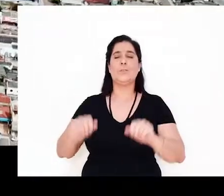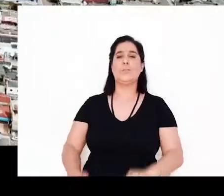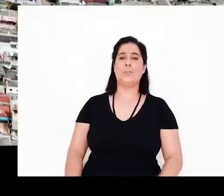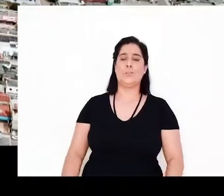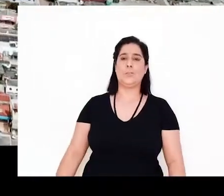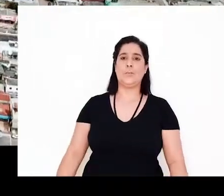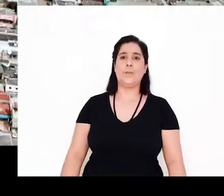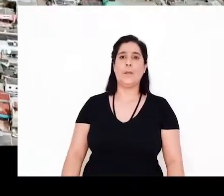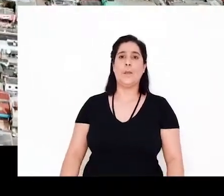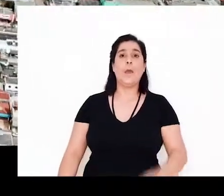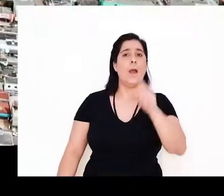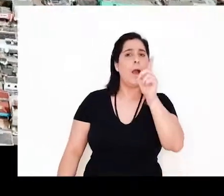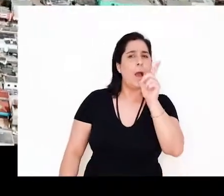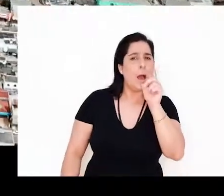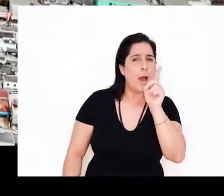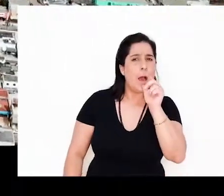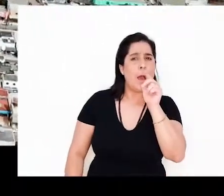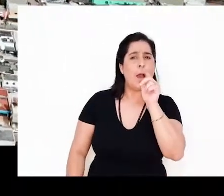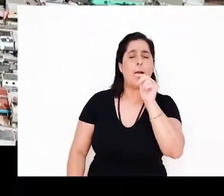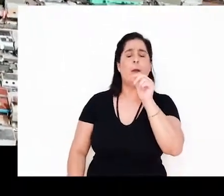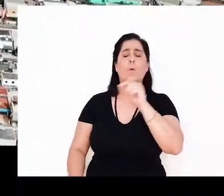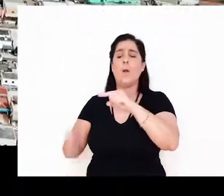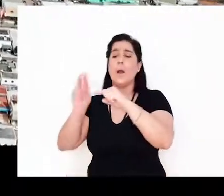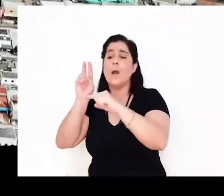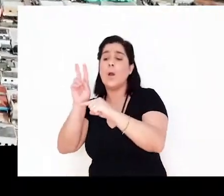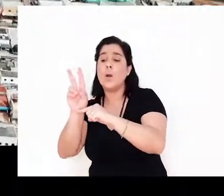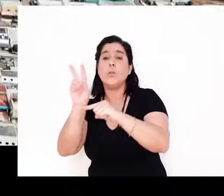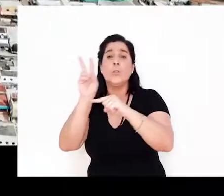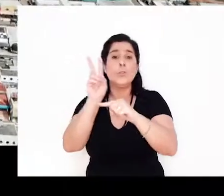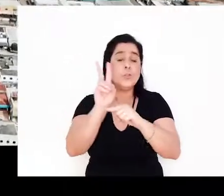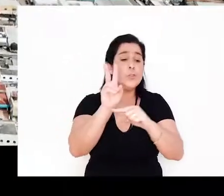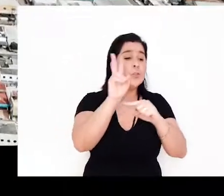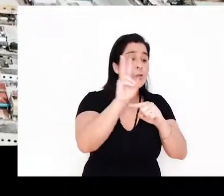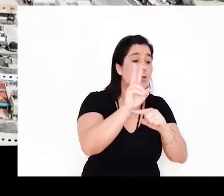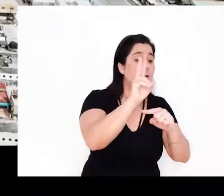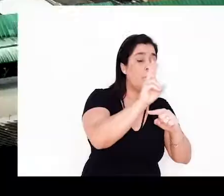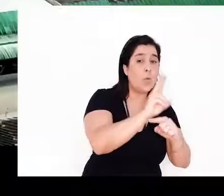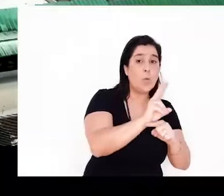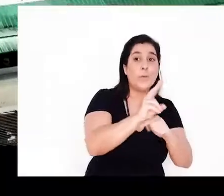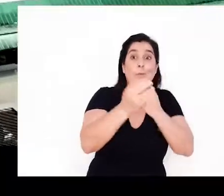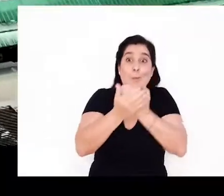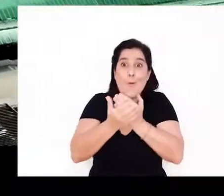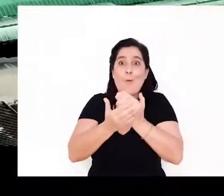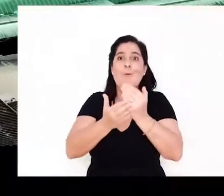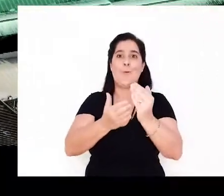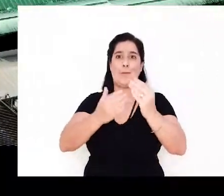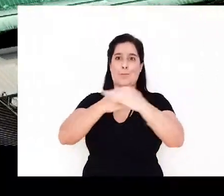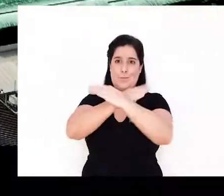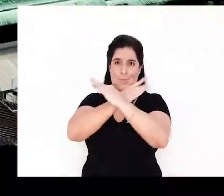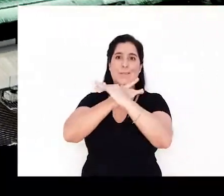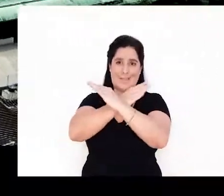Ela está no dia a dia, no cuidado com esse recurso e na história da criação desse lugar.